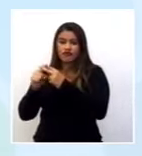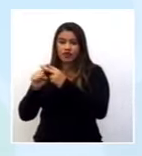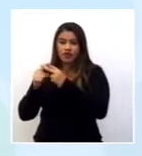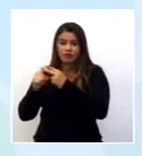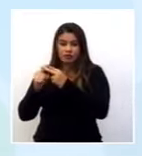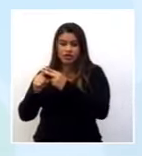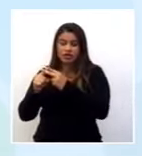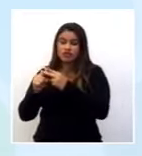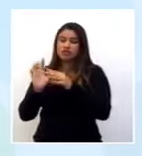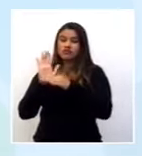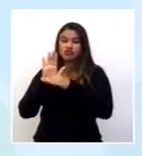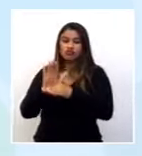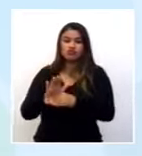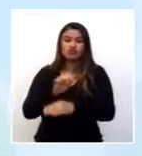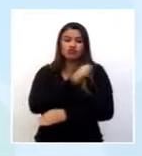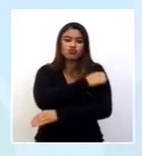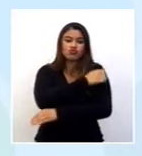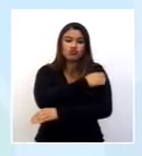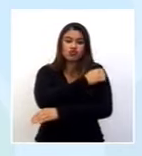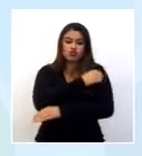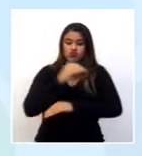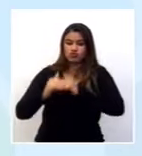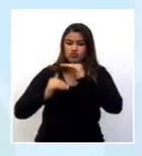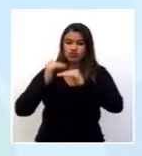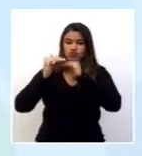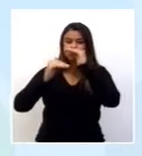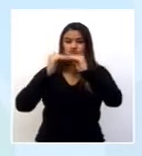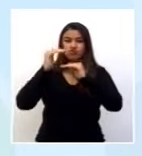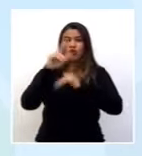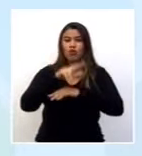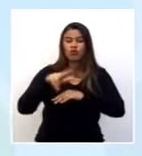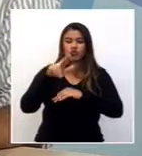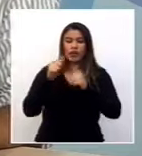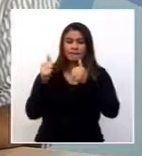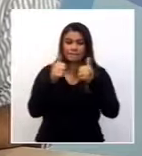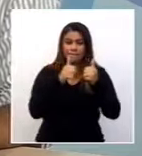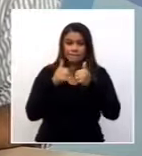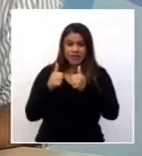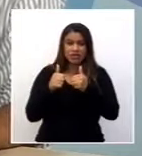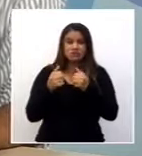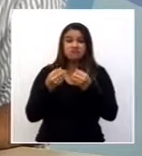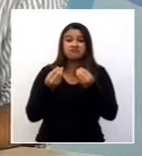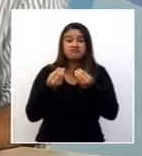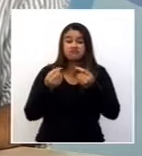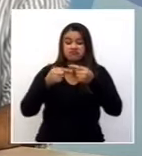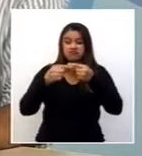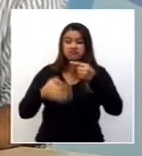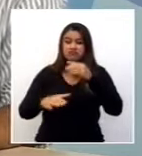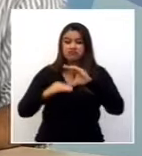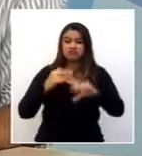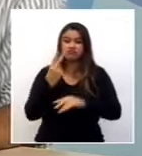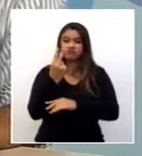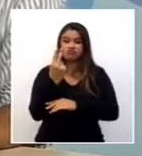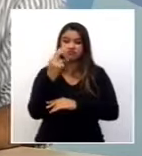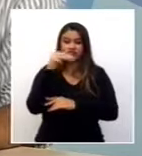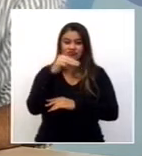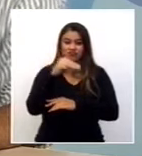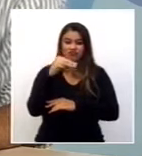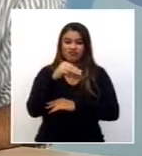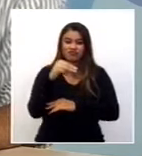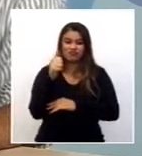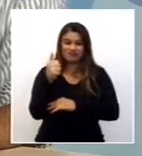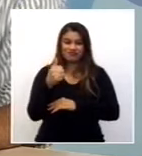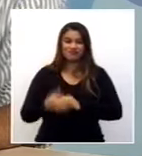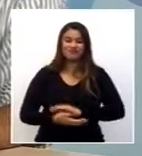possam desenvolver esse instrumento de forma coerente. Vocês terão 2 minutos para a interação no chat, tá?